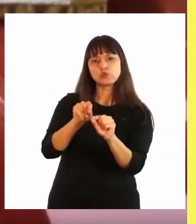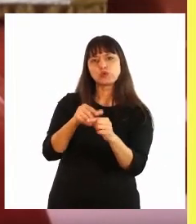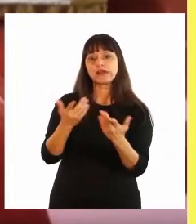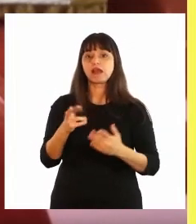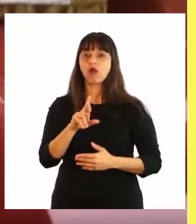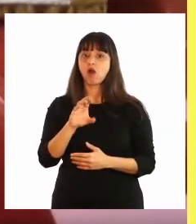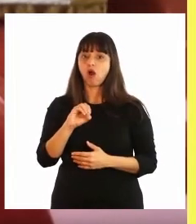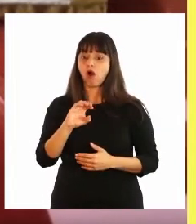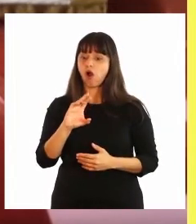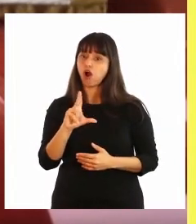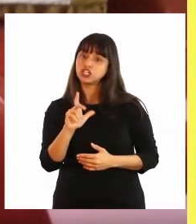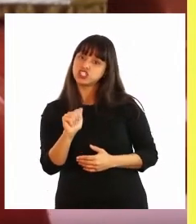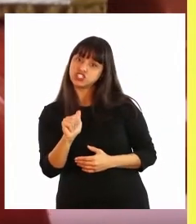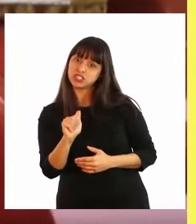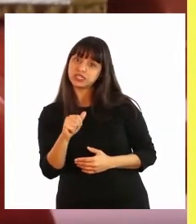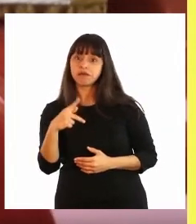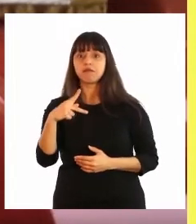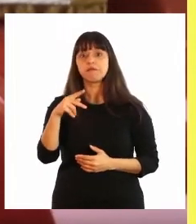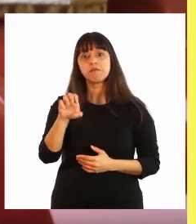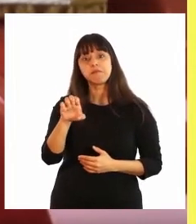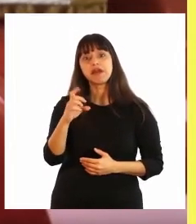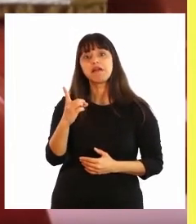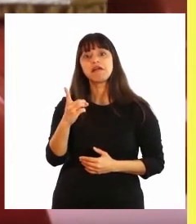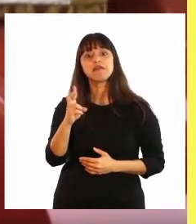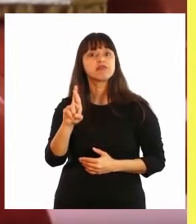rocha, sem as aspas, né,